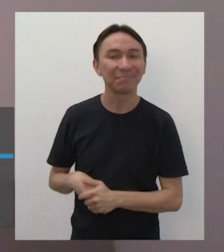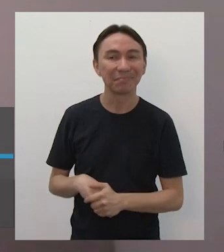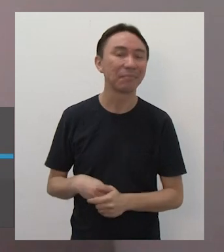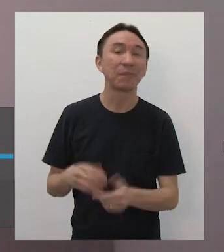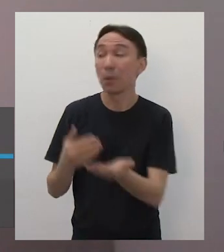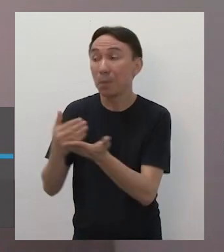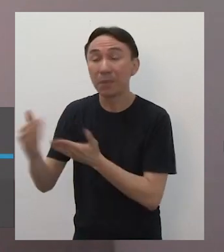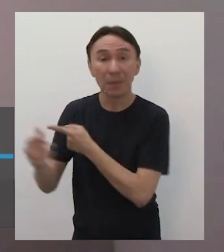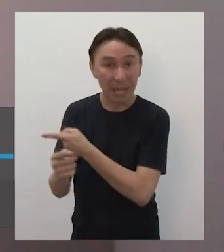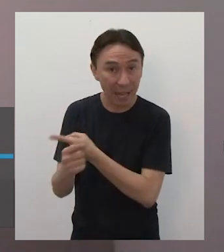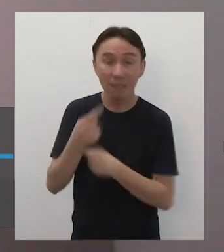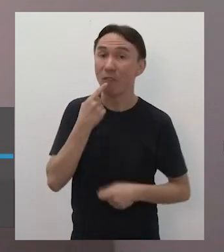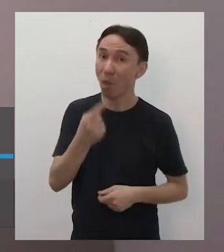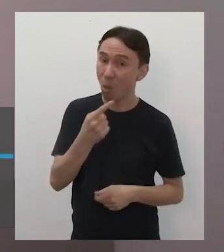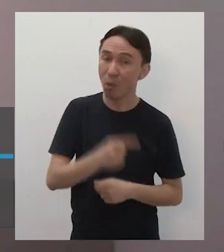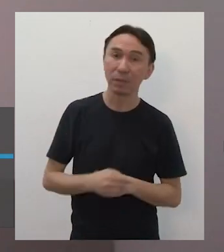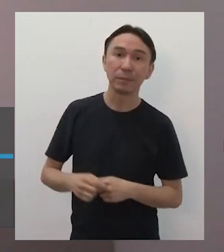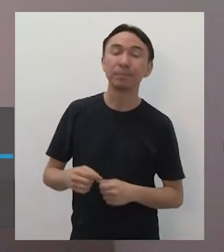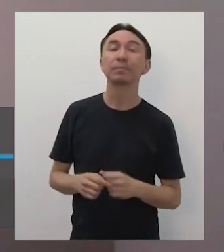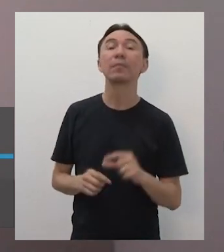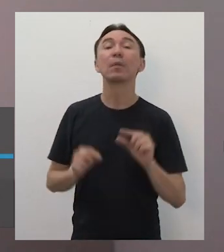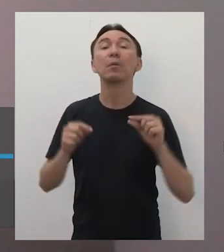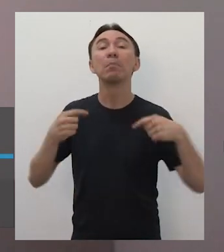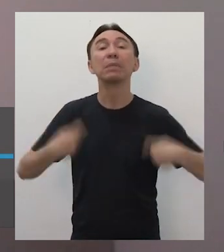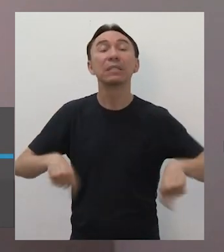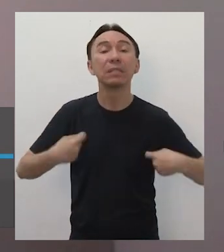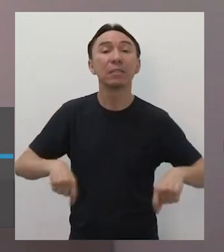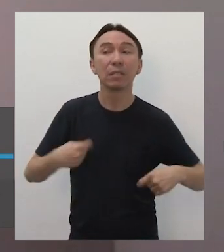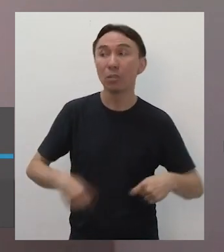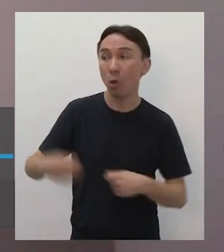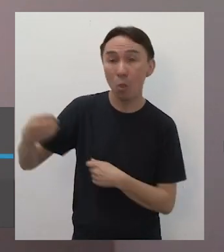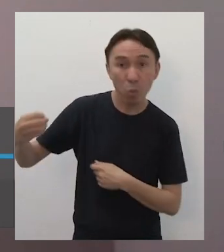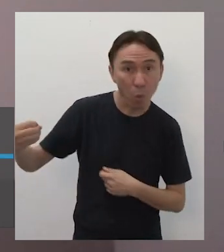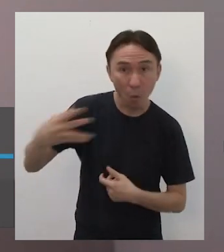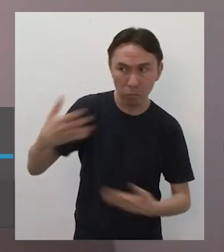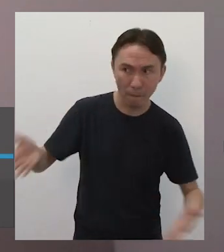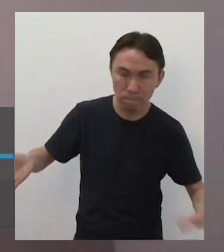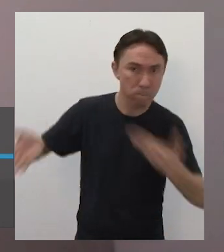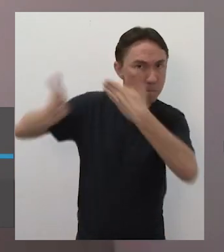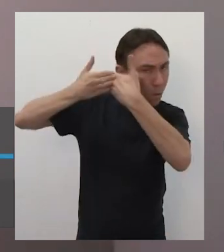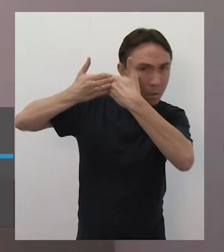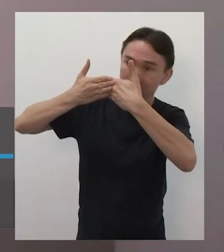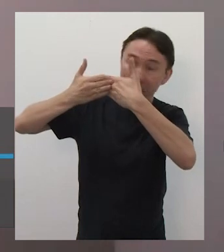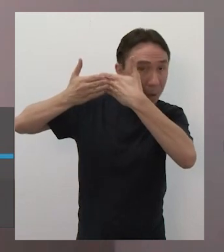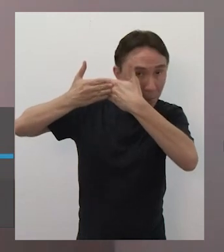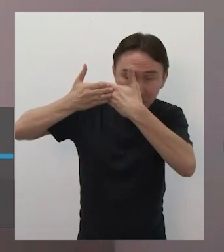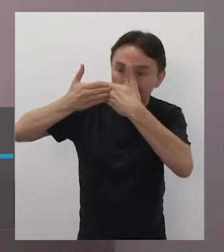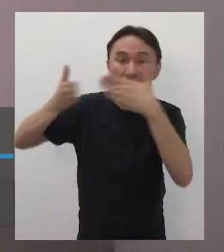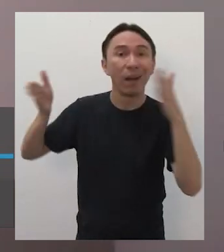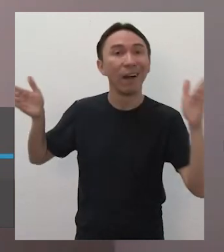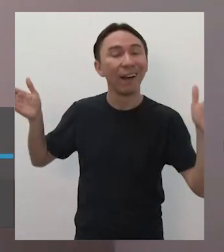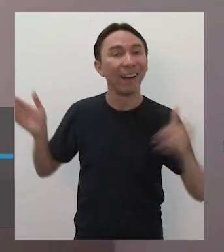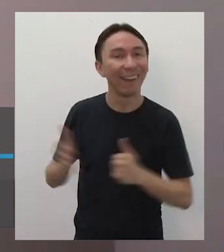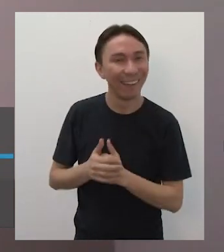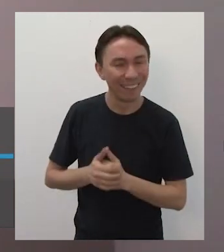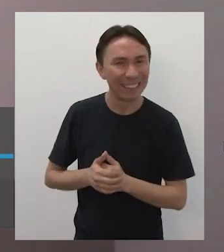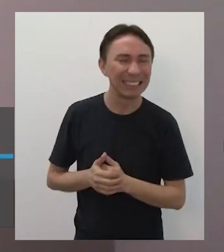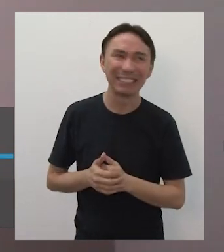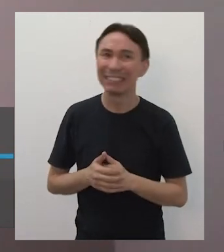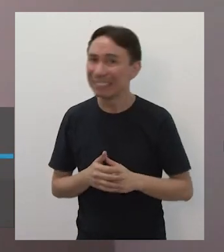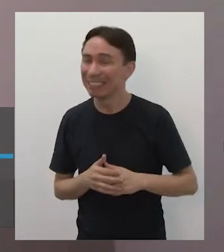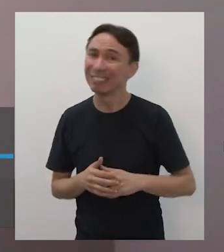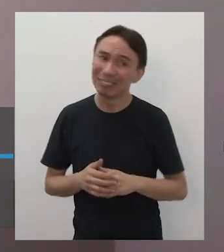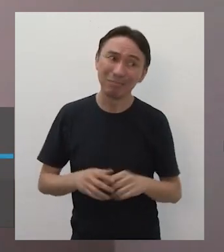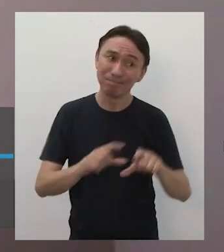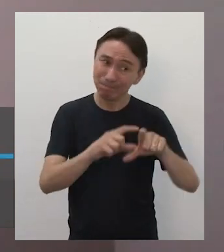fala da importância de abrir-se ao novo. Talvez não seja uma tarefa muito fácil para a maioria